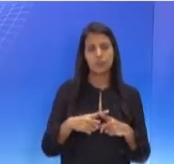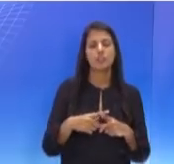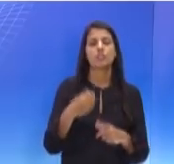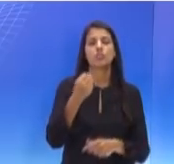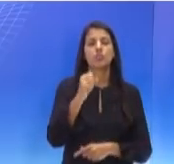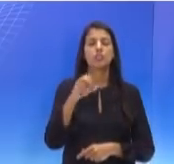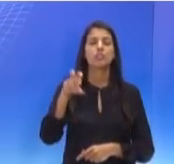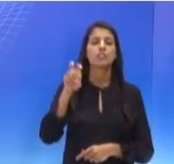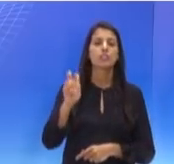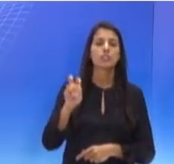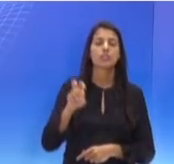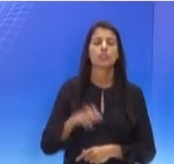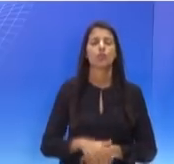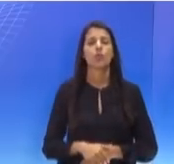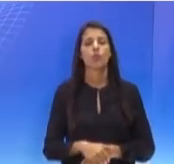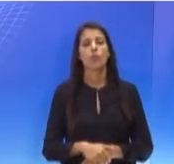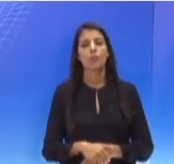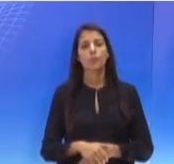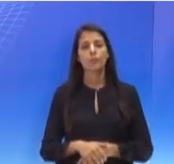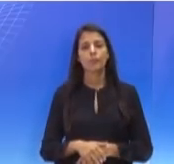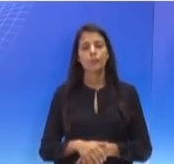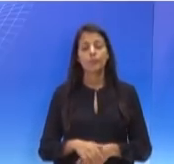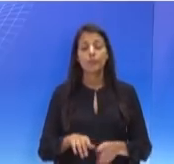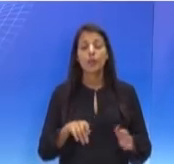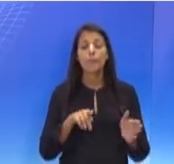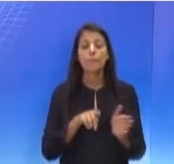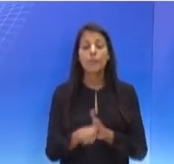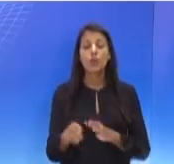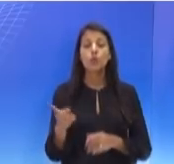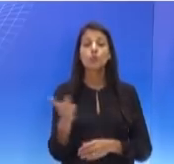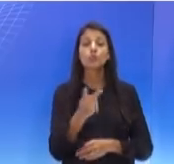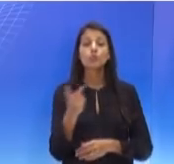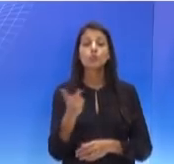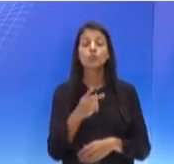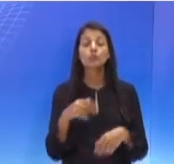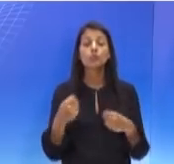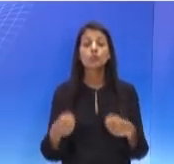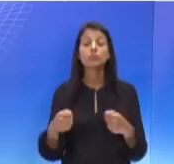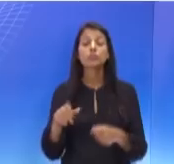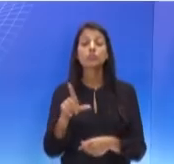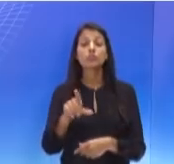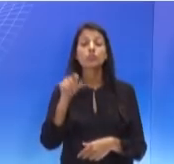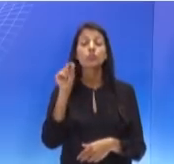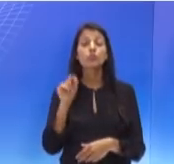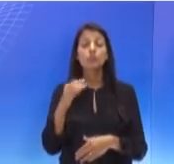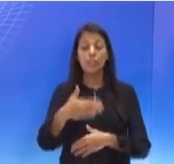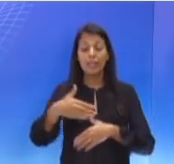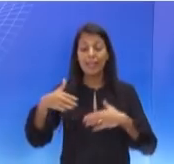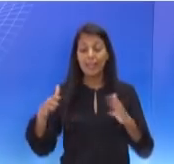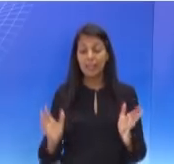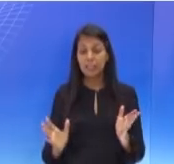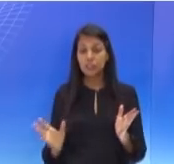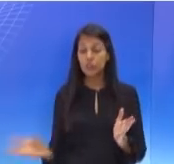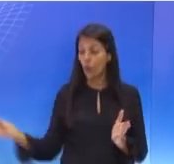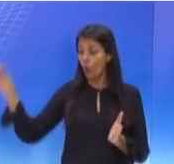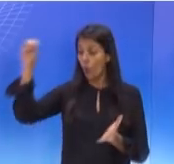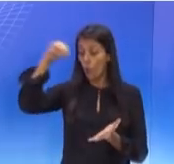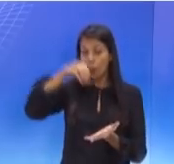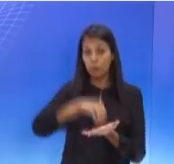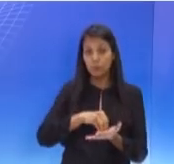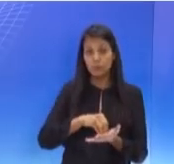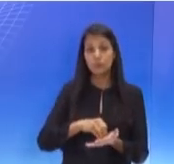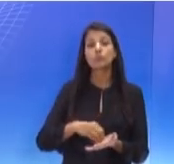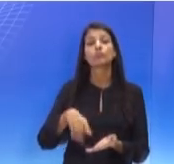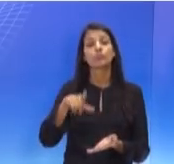Vamos lá. Então ele diz a pergunta: o casal precisa escolher uma caixa na qual o objeto caiba de modo que sobre